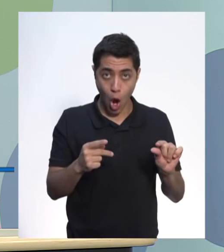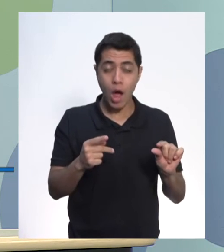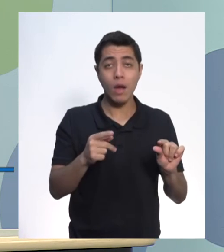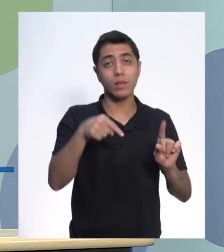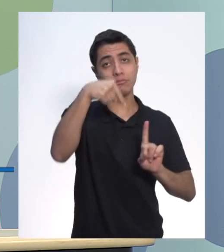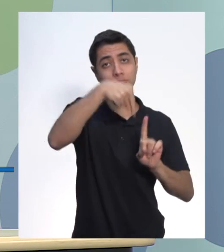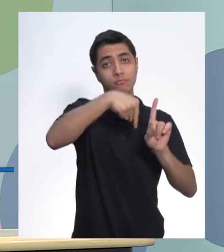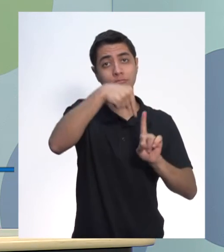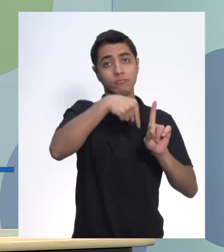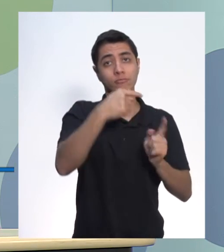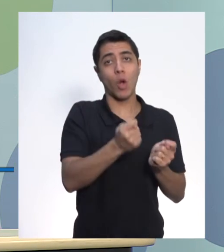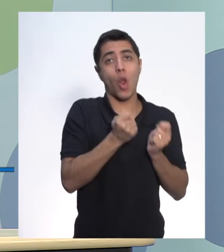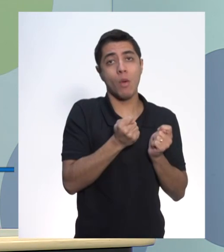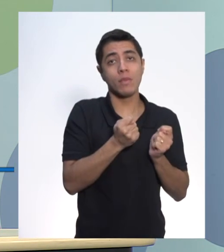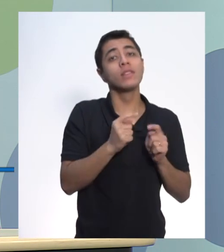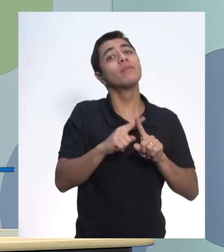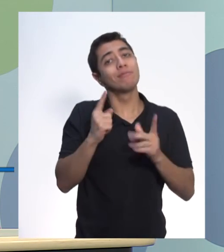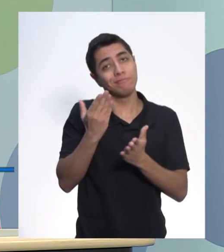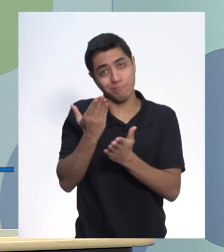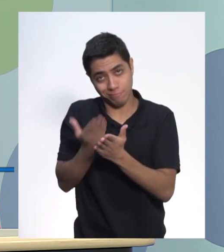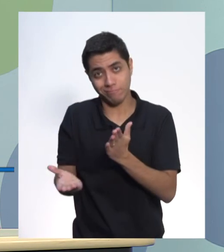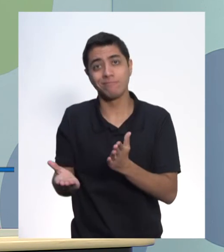vale para a reprodução.